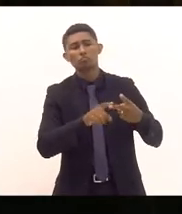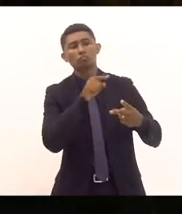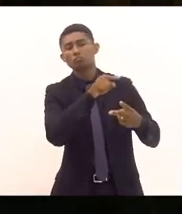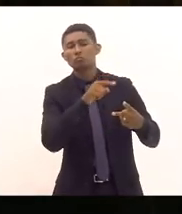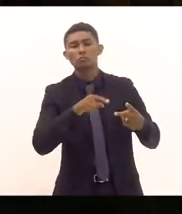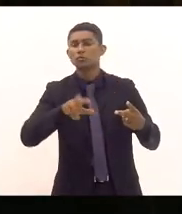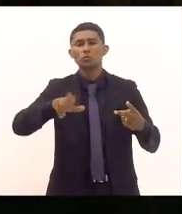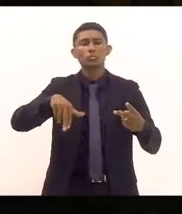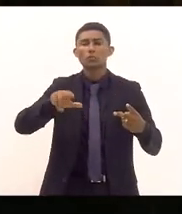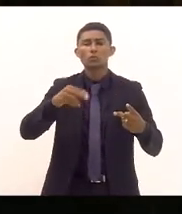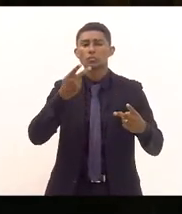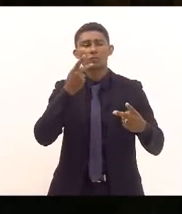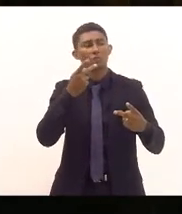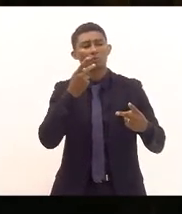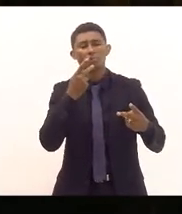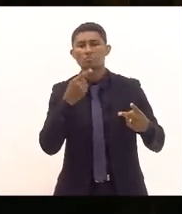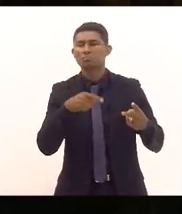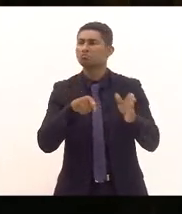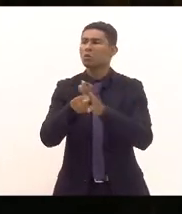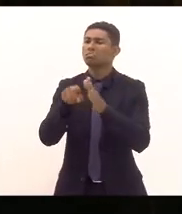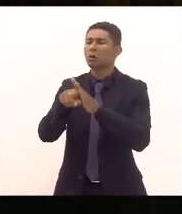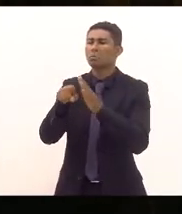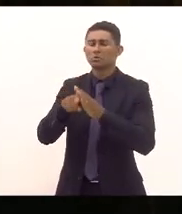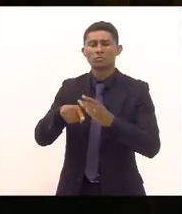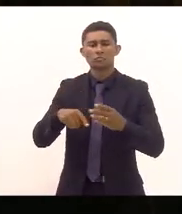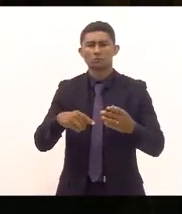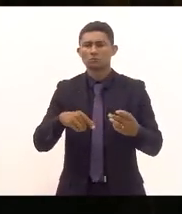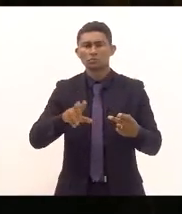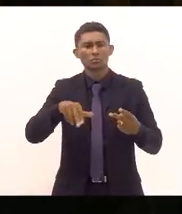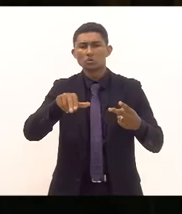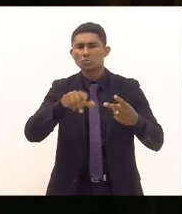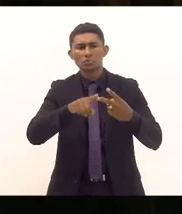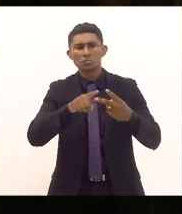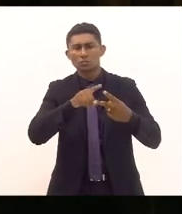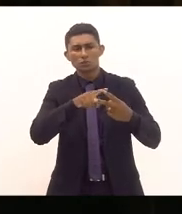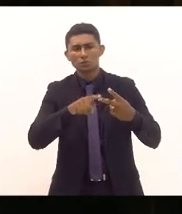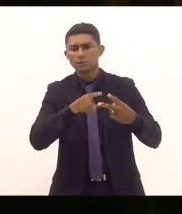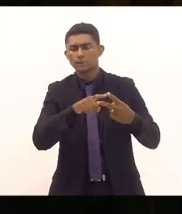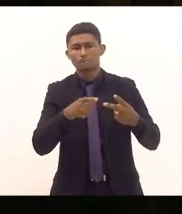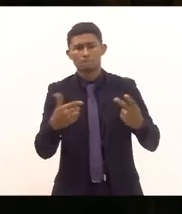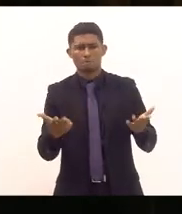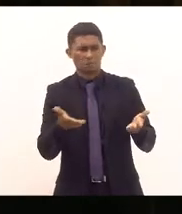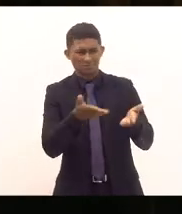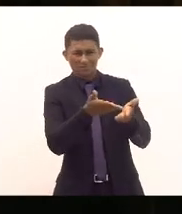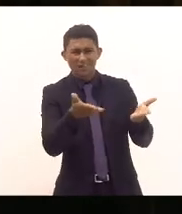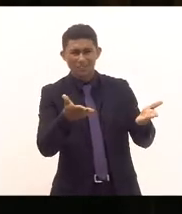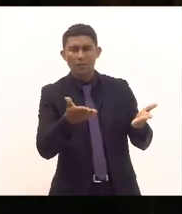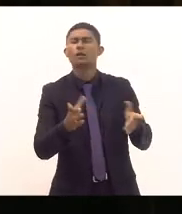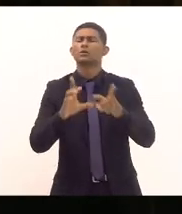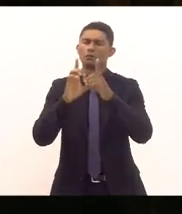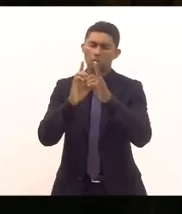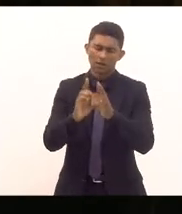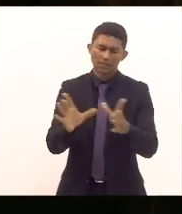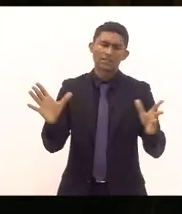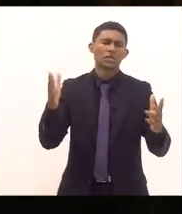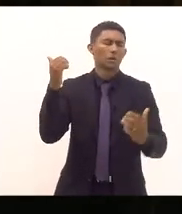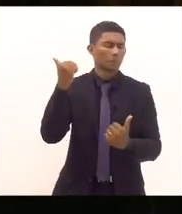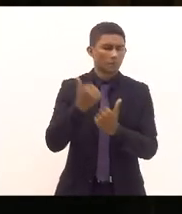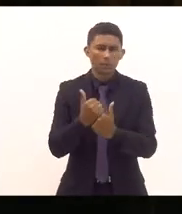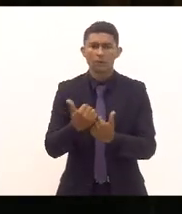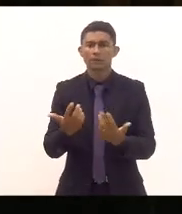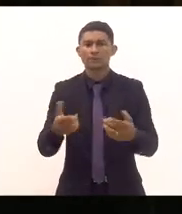fazer qualquer tipo de questionamento Contra isso ou seja eles defendem a democracia